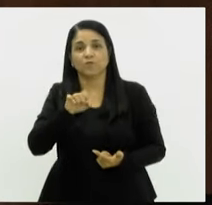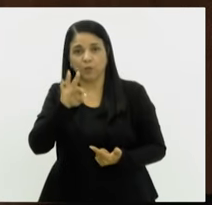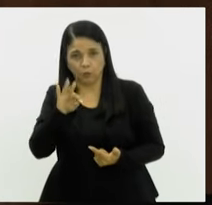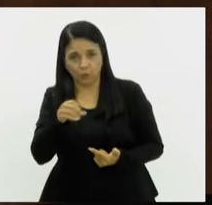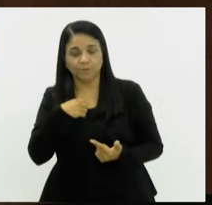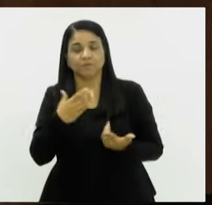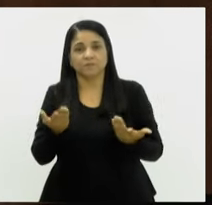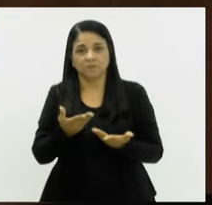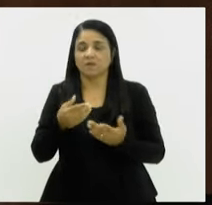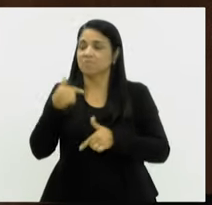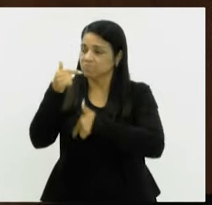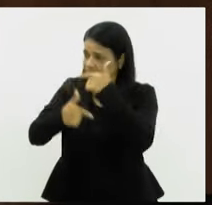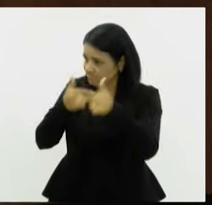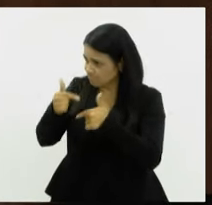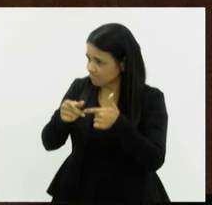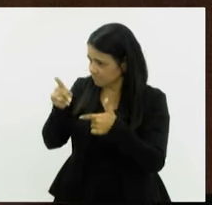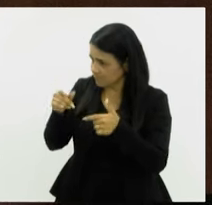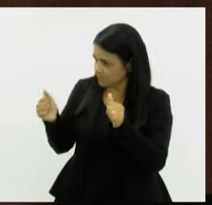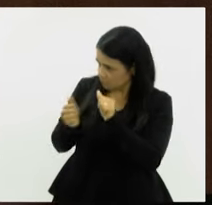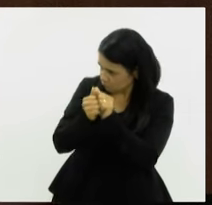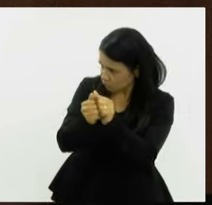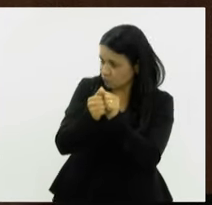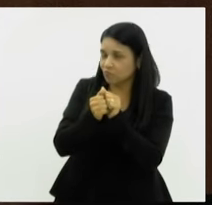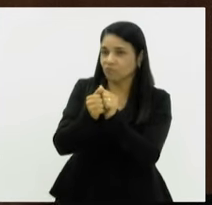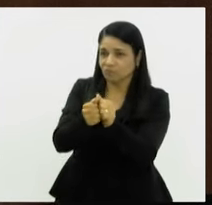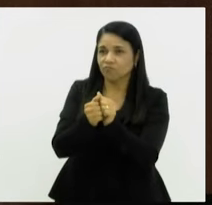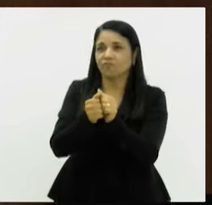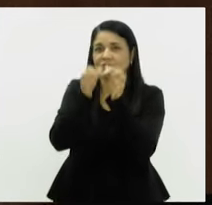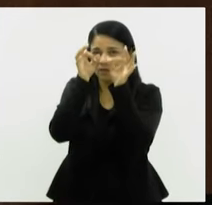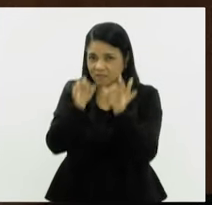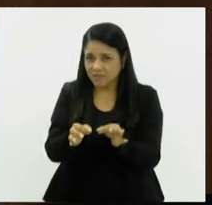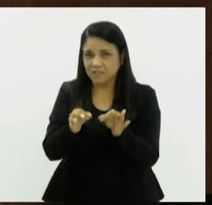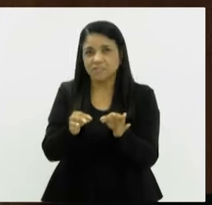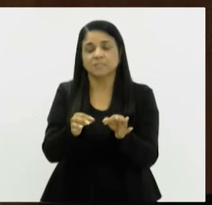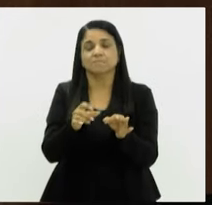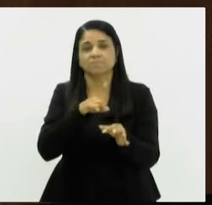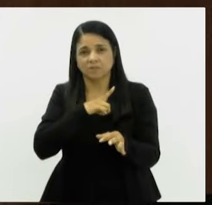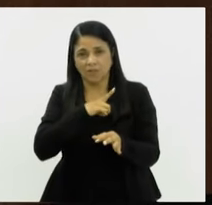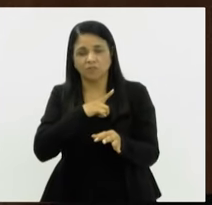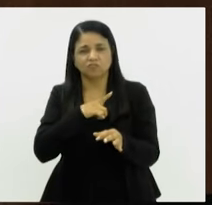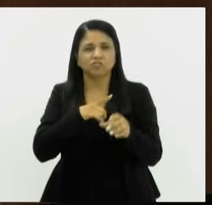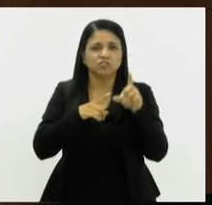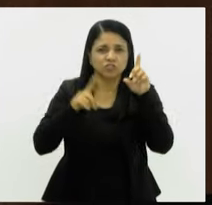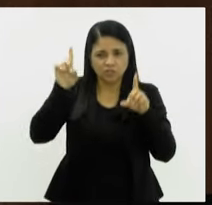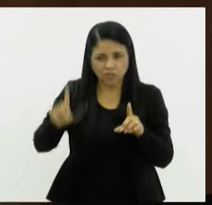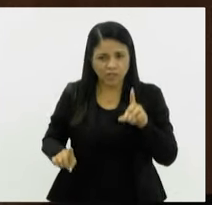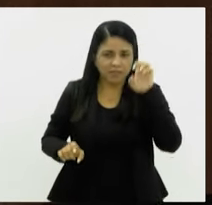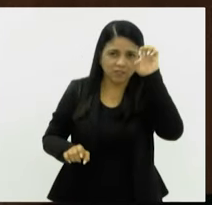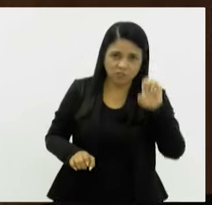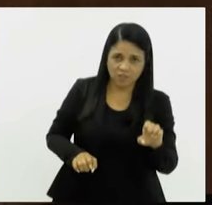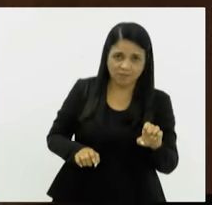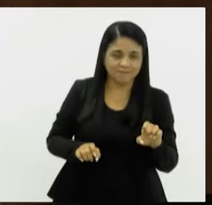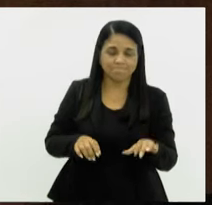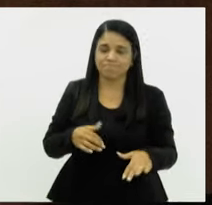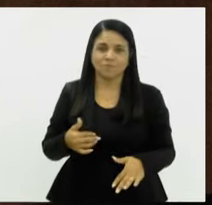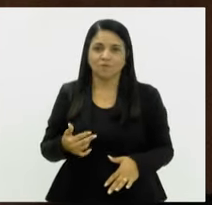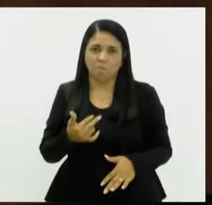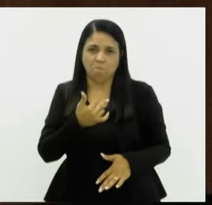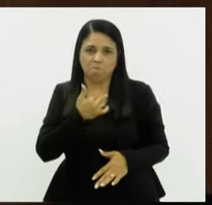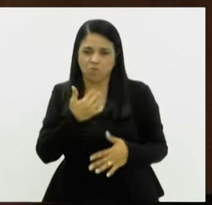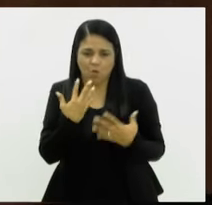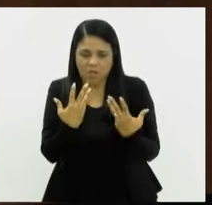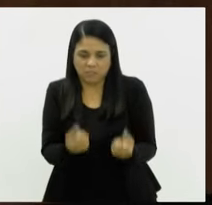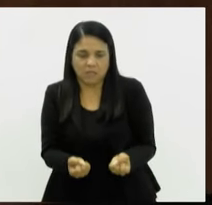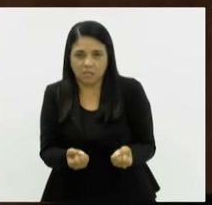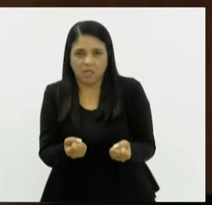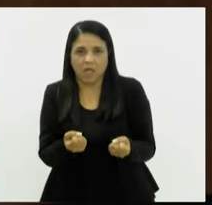trabalho que a senhora faz há bastante tempo e tenho certeza que nenhum parlamentar, seja de esquerda, de direita ou de centro, pode estar confortável com 3